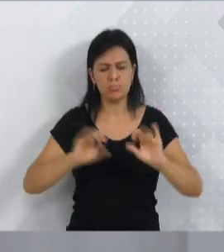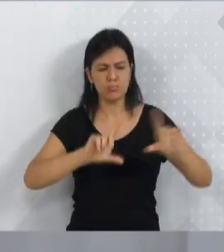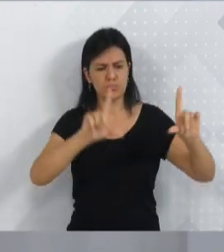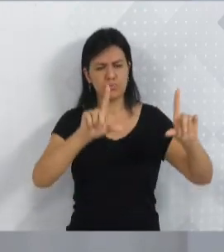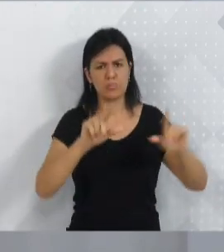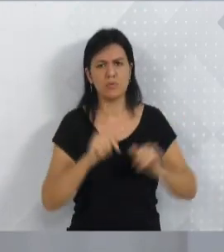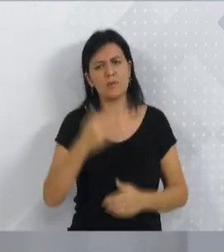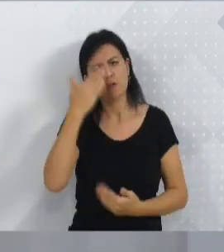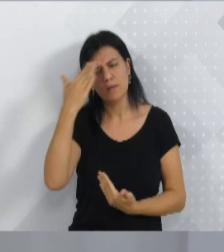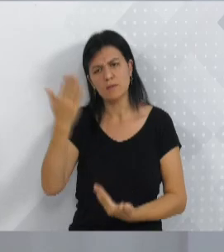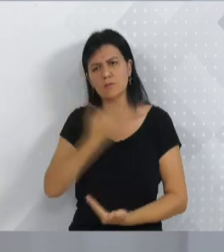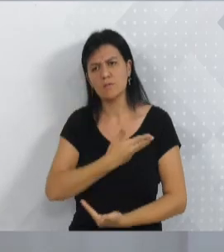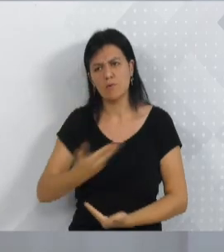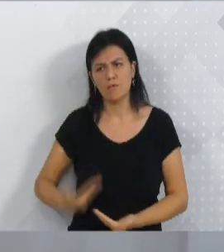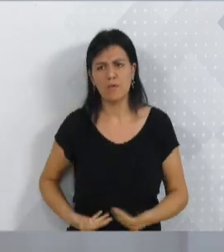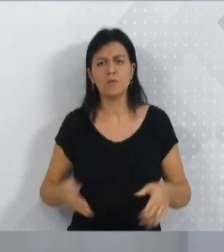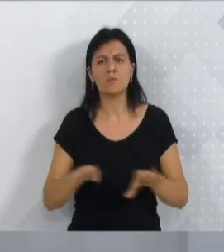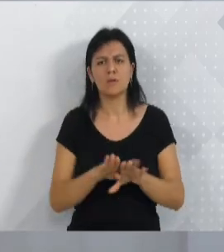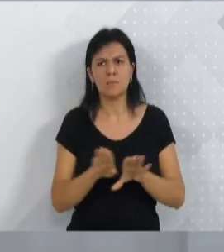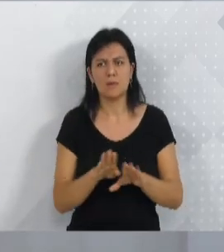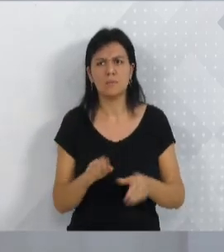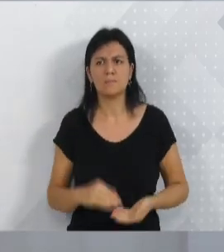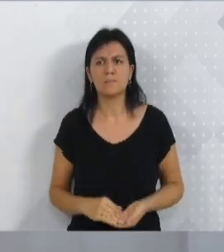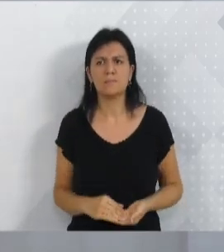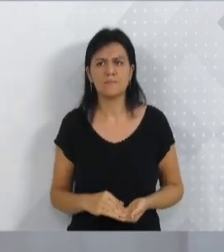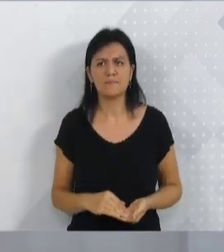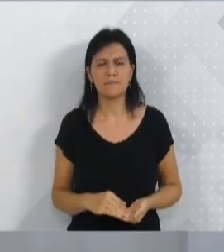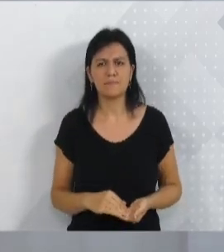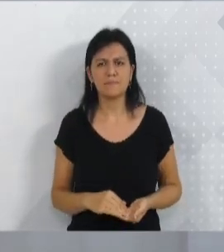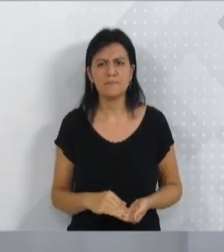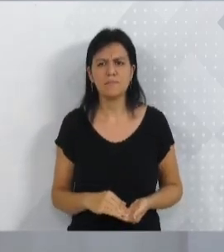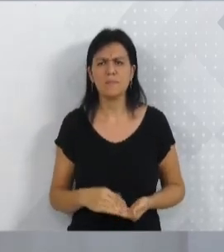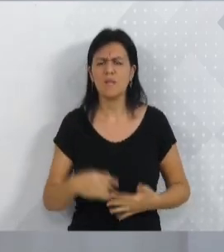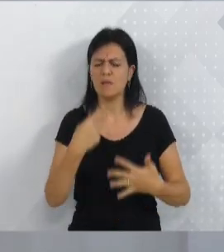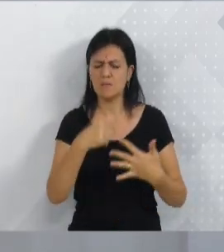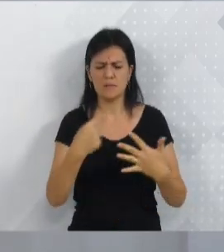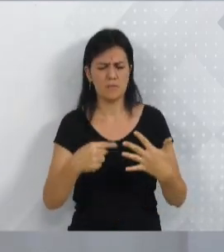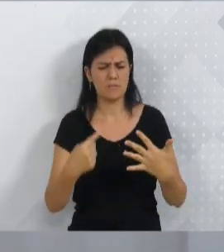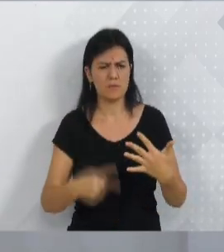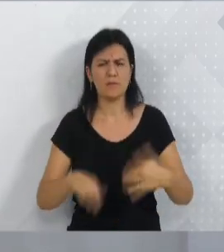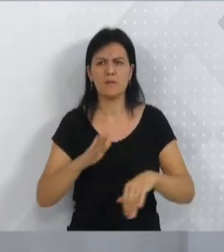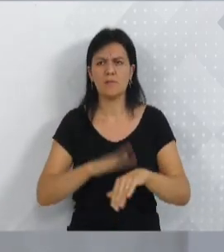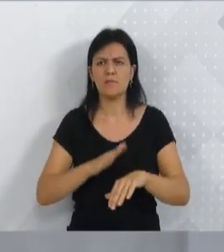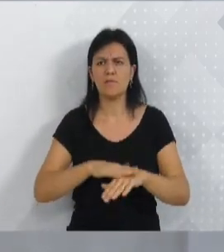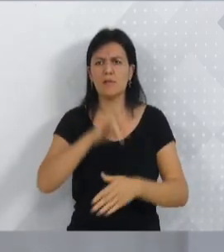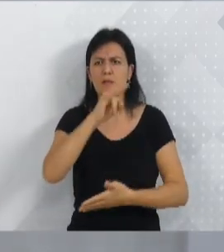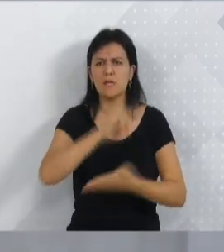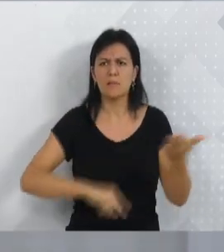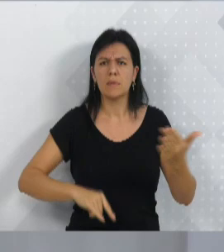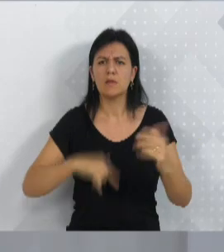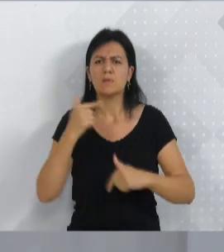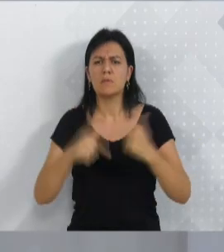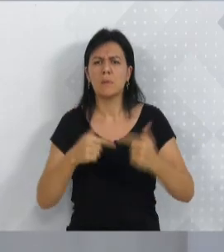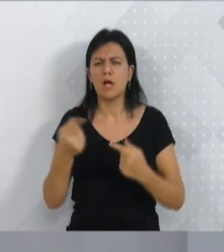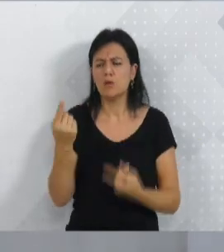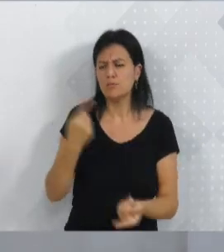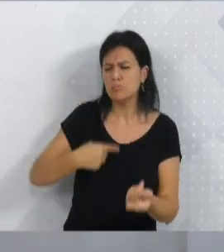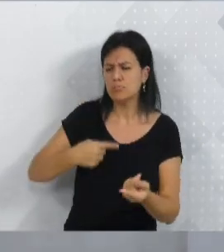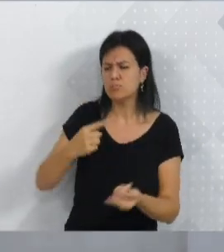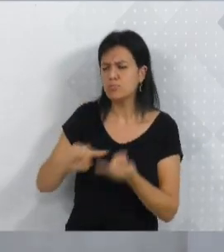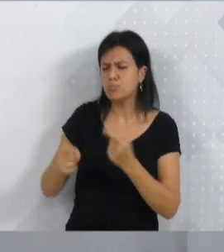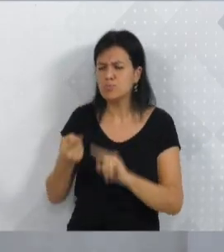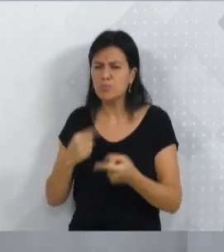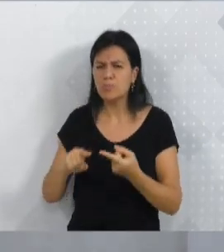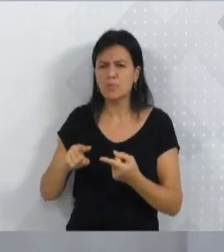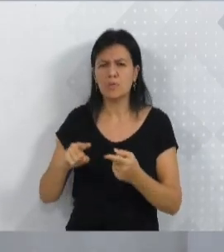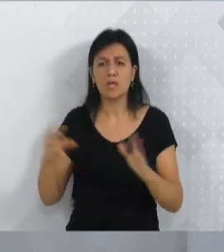agradecer ao governo por isso e dentre tantas outras coisas que a gente fez requerimentos trabalhos articulações indicações